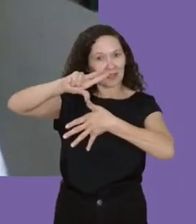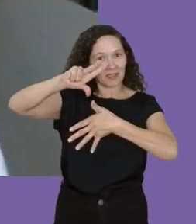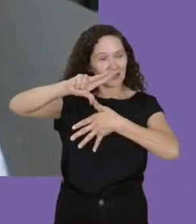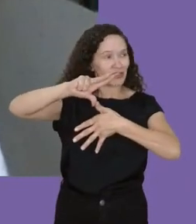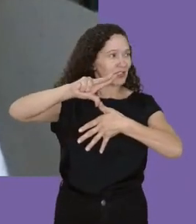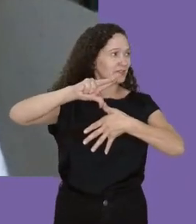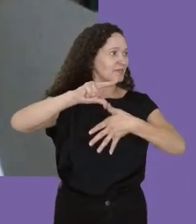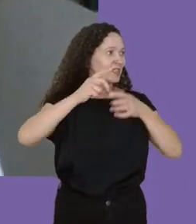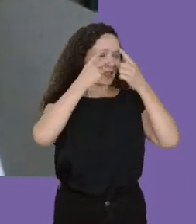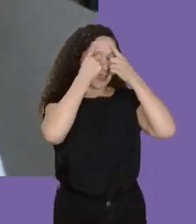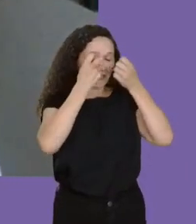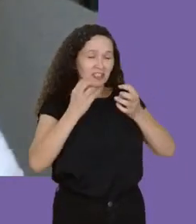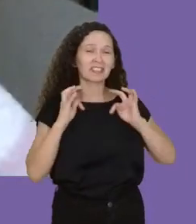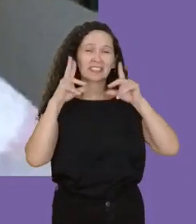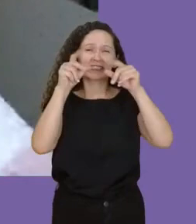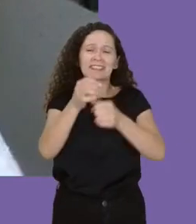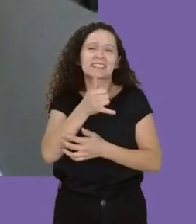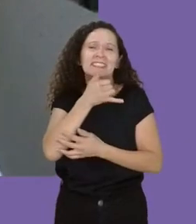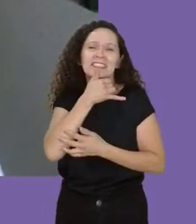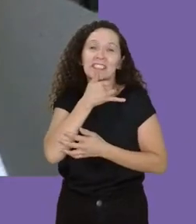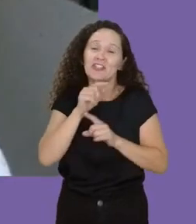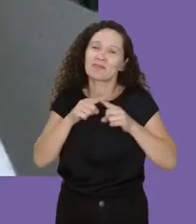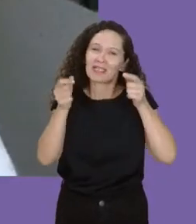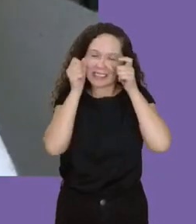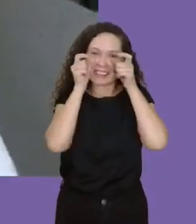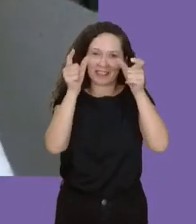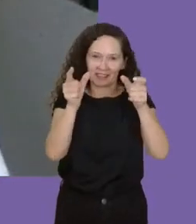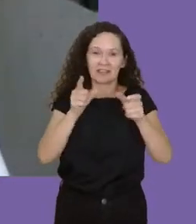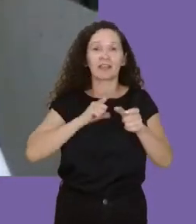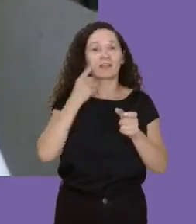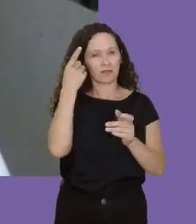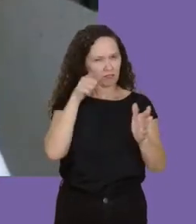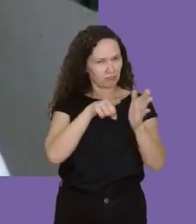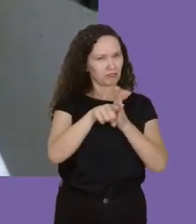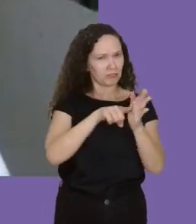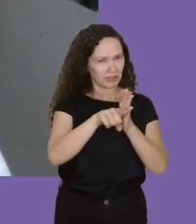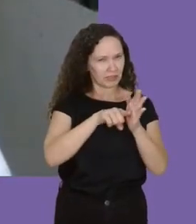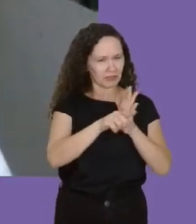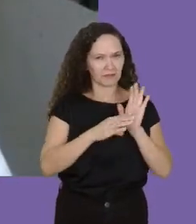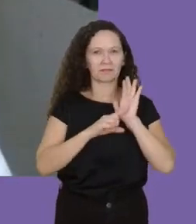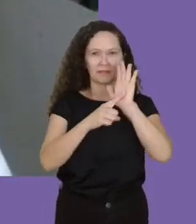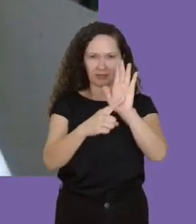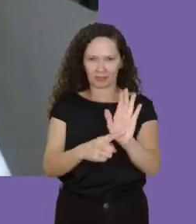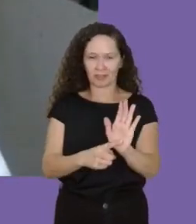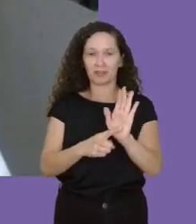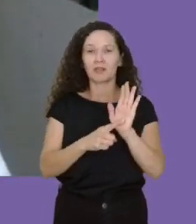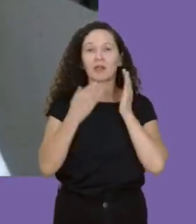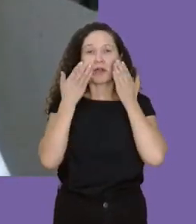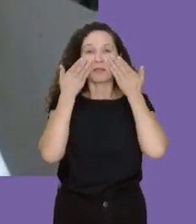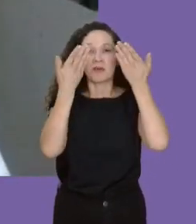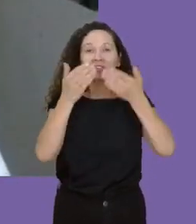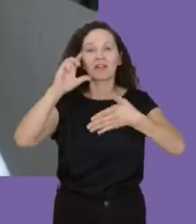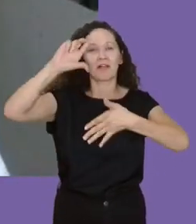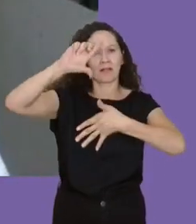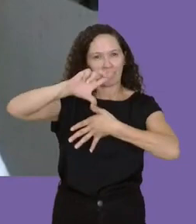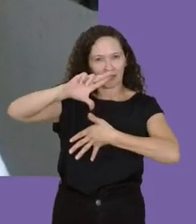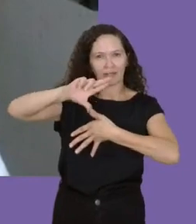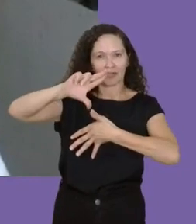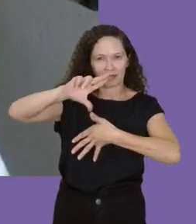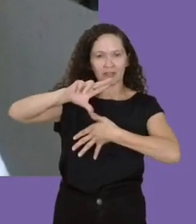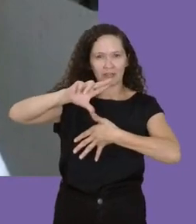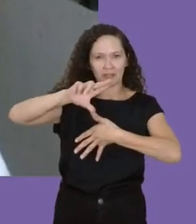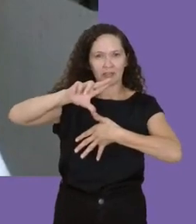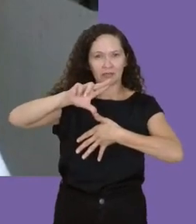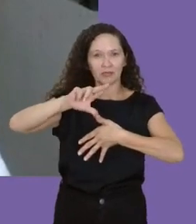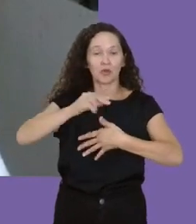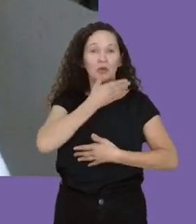falavam. Isso foi bastante triste e interessante. E teve uma pesquisa apresentada lá que mostrava que na América Latina, enquanto